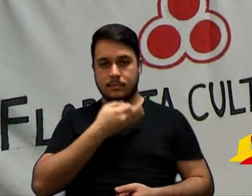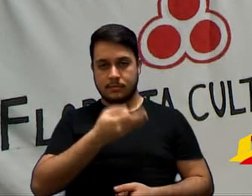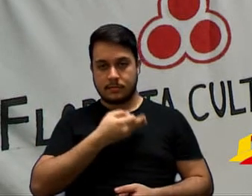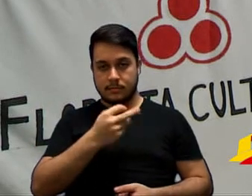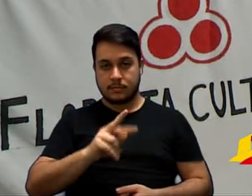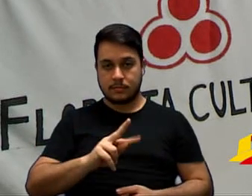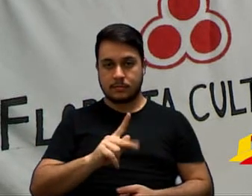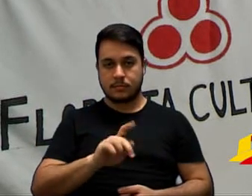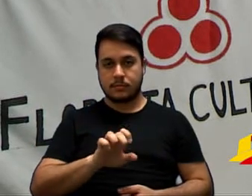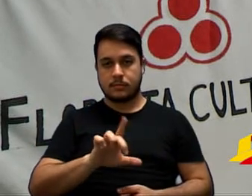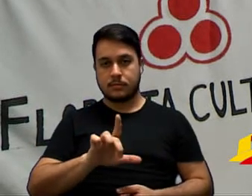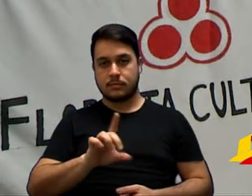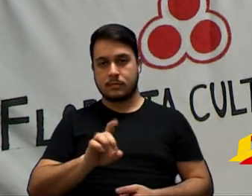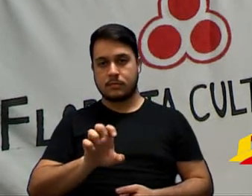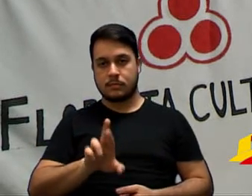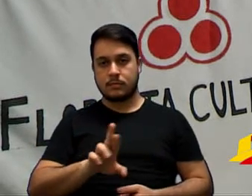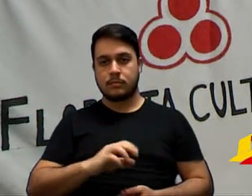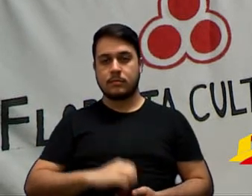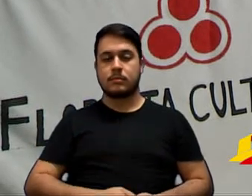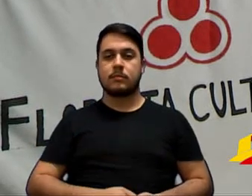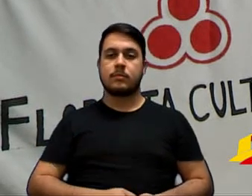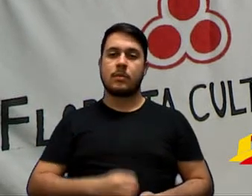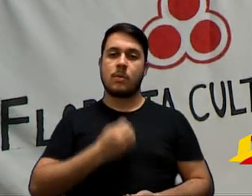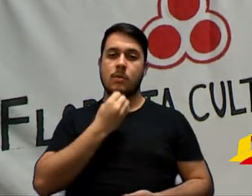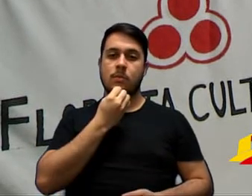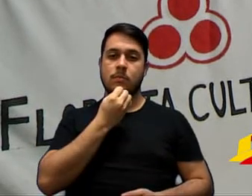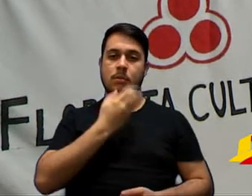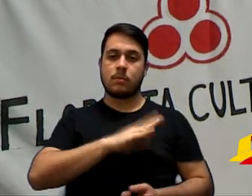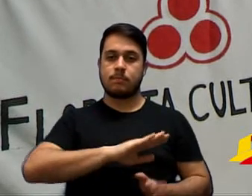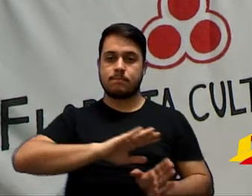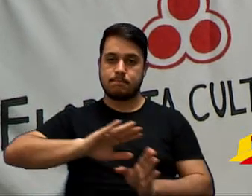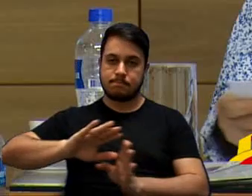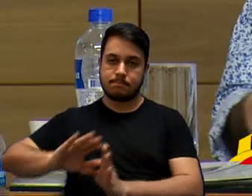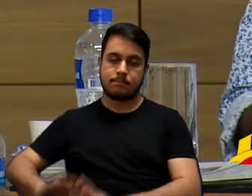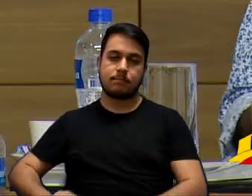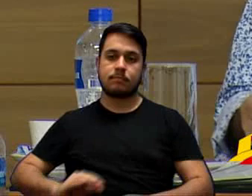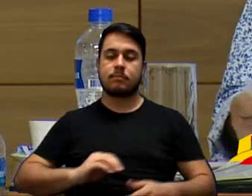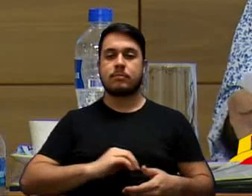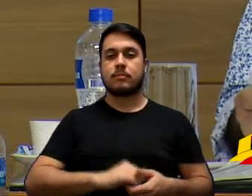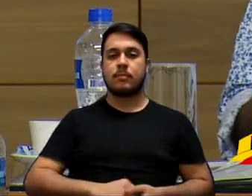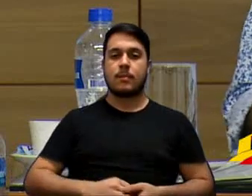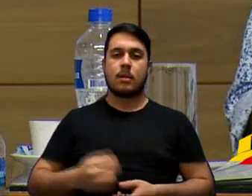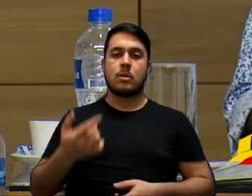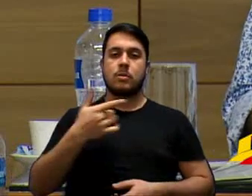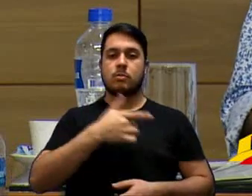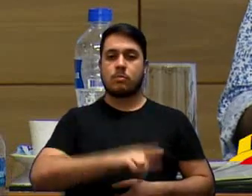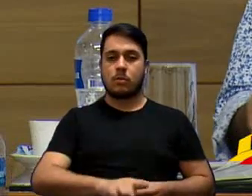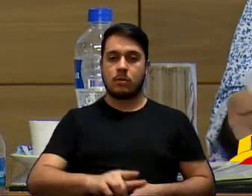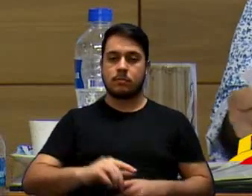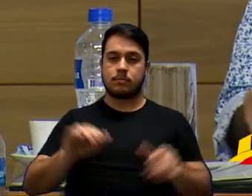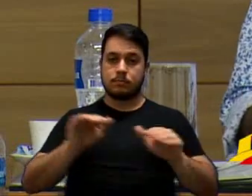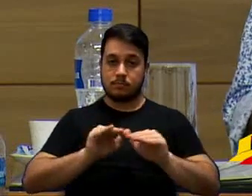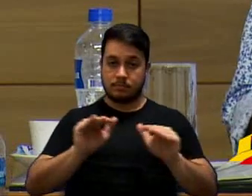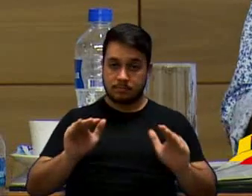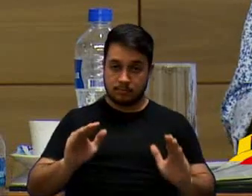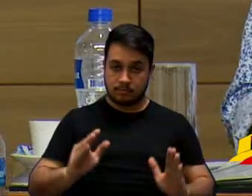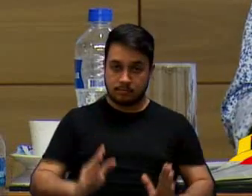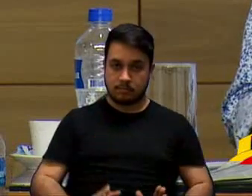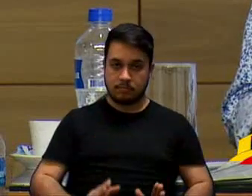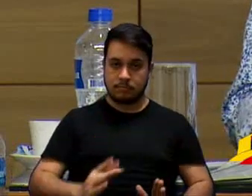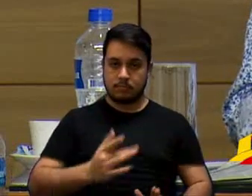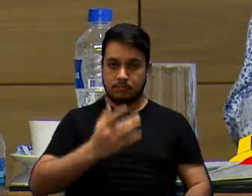é bom porque a minha então próximo a biskek aqui faz parte da nossa mesa você de